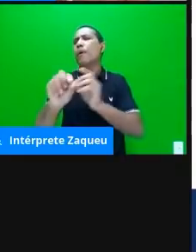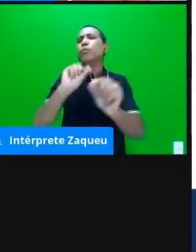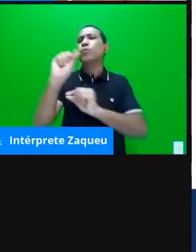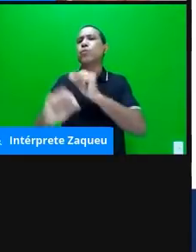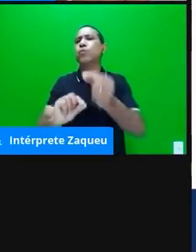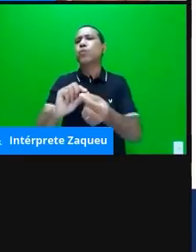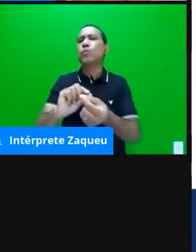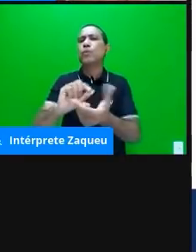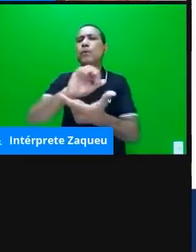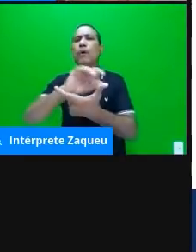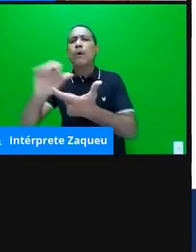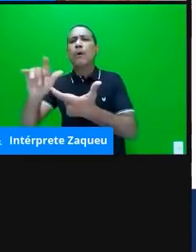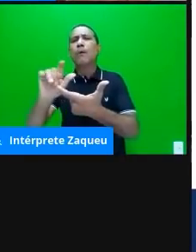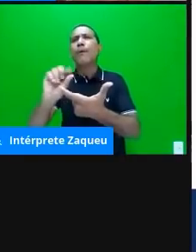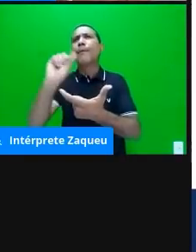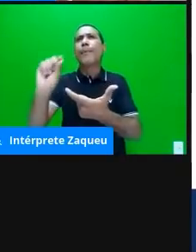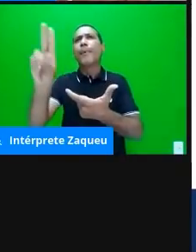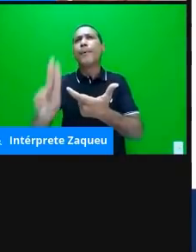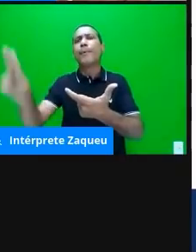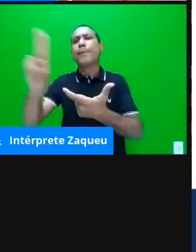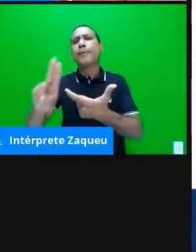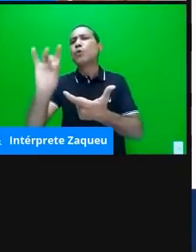letramento mais voltado para a escrita,